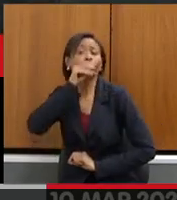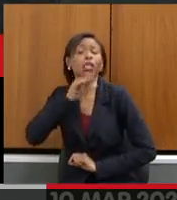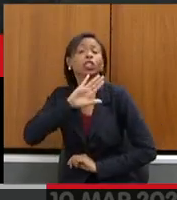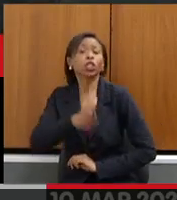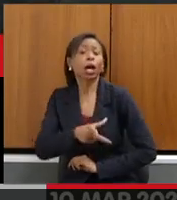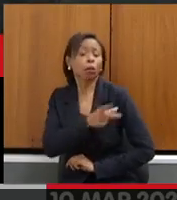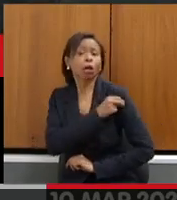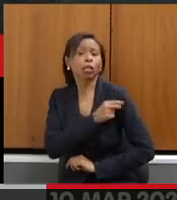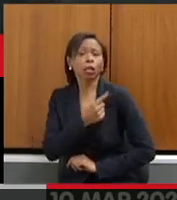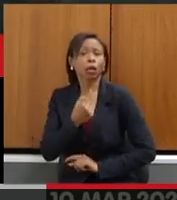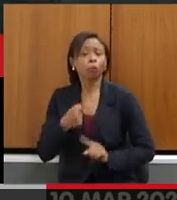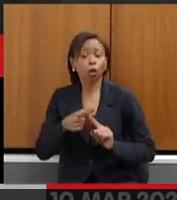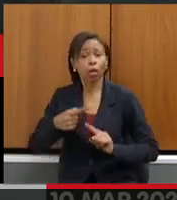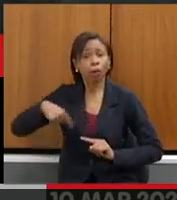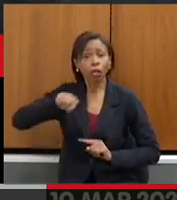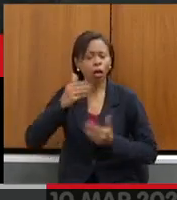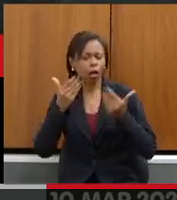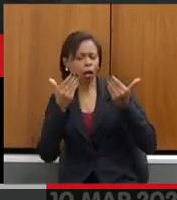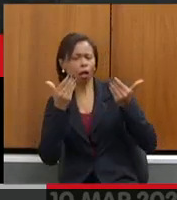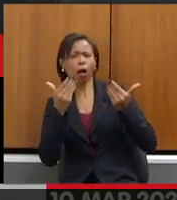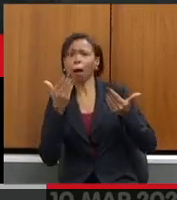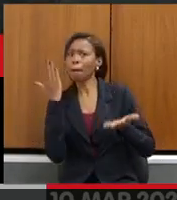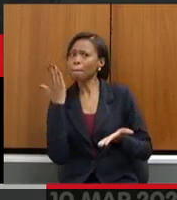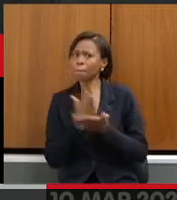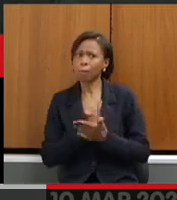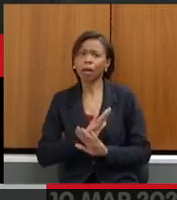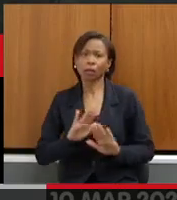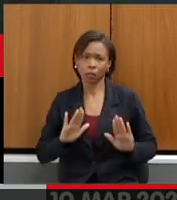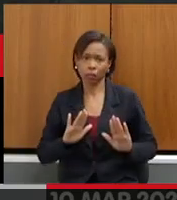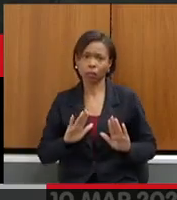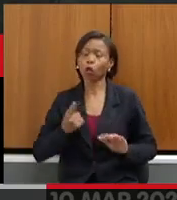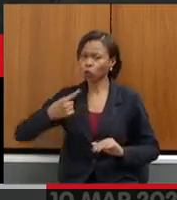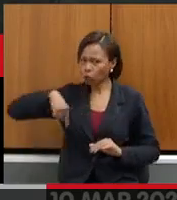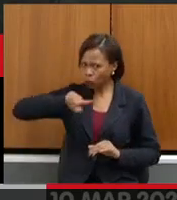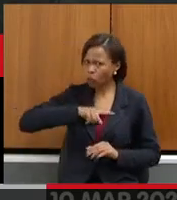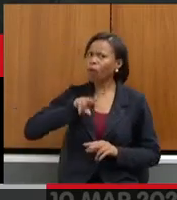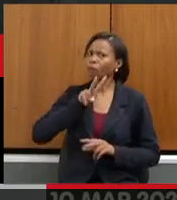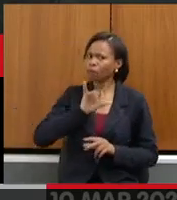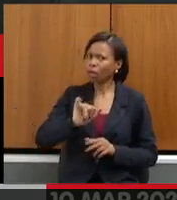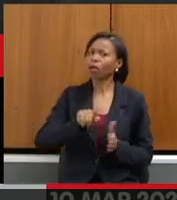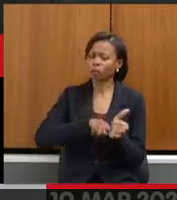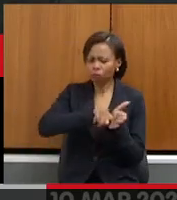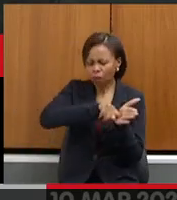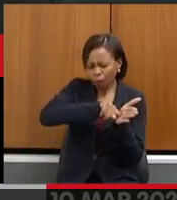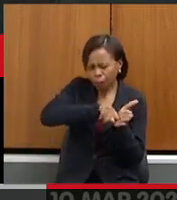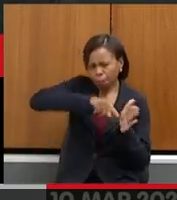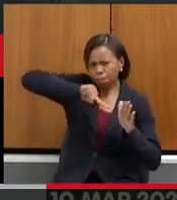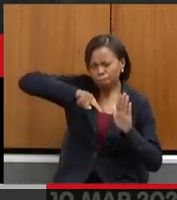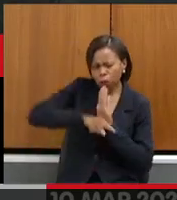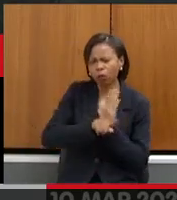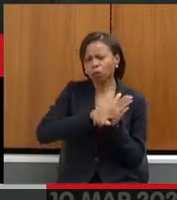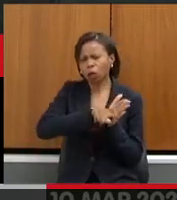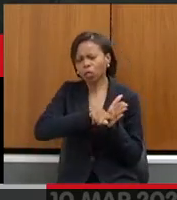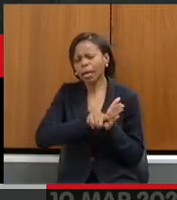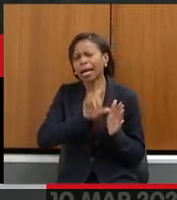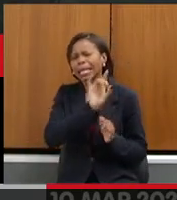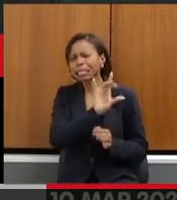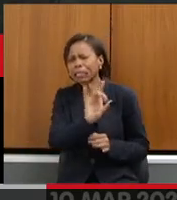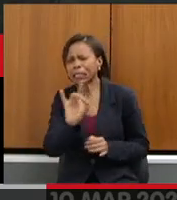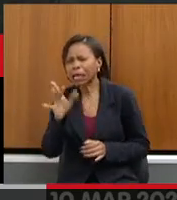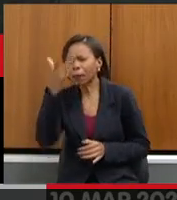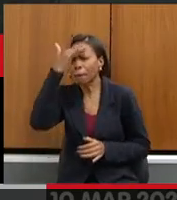deixe Desistir por parte do Parlamento mineiro nós vamos investigar a fundo cada uma dessas pessoas